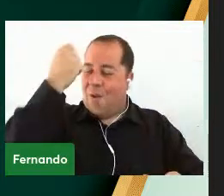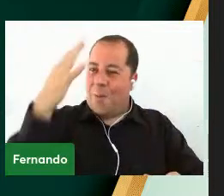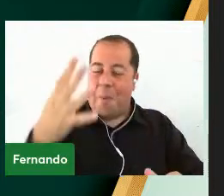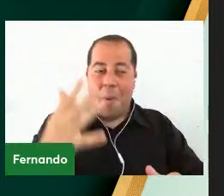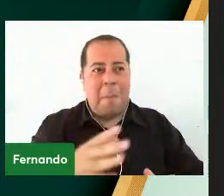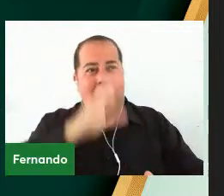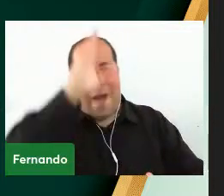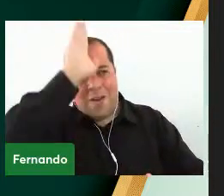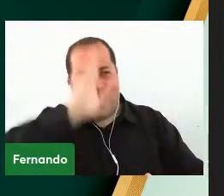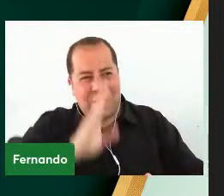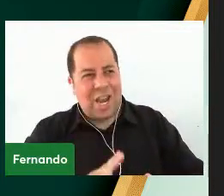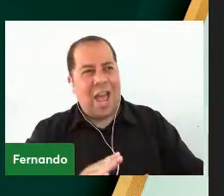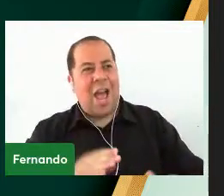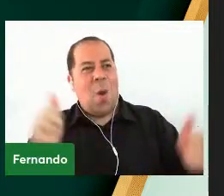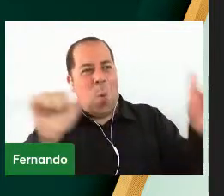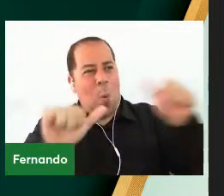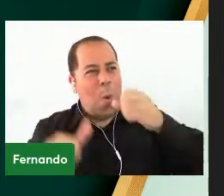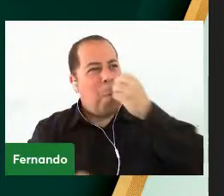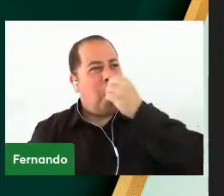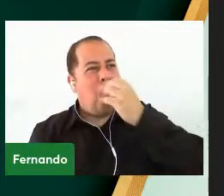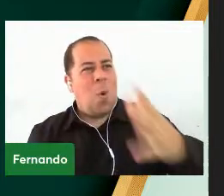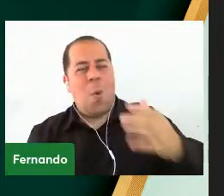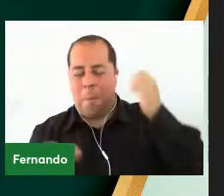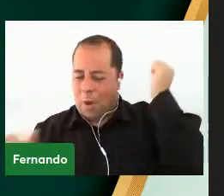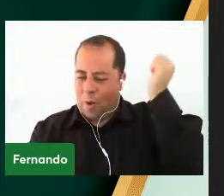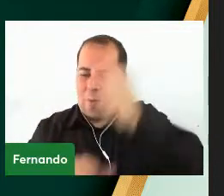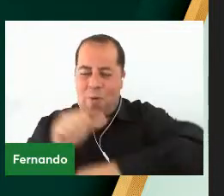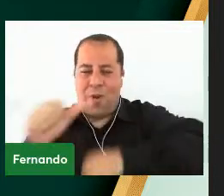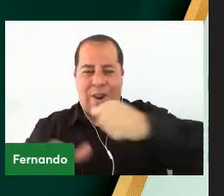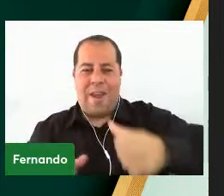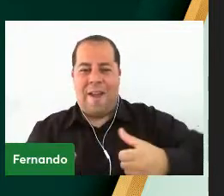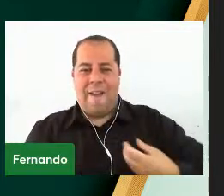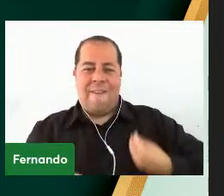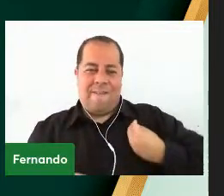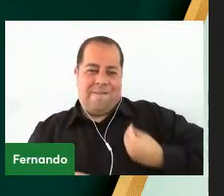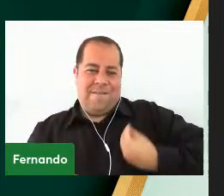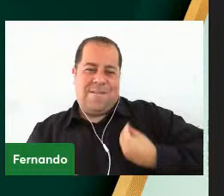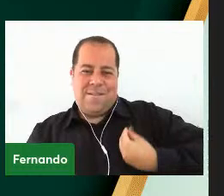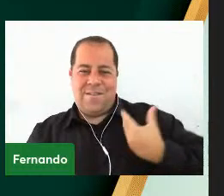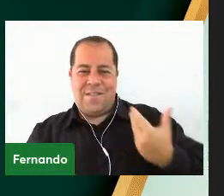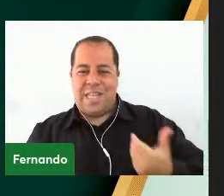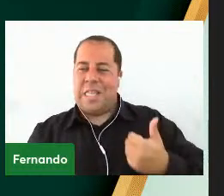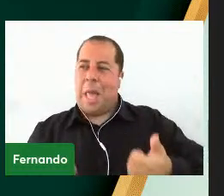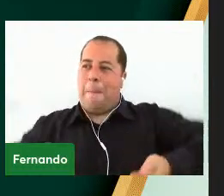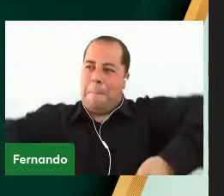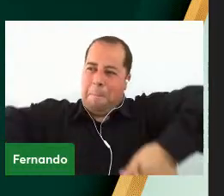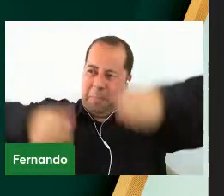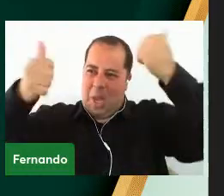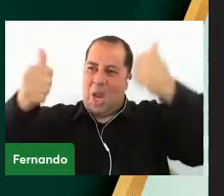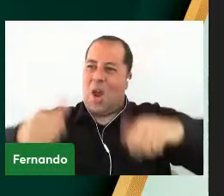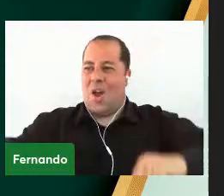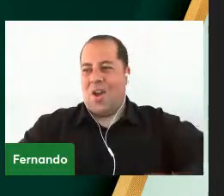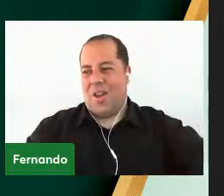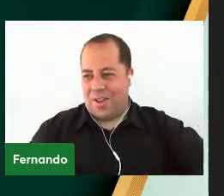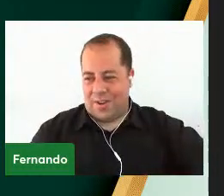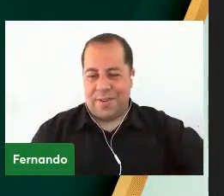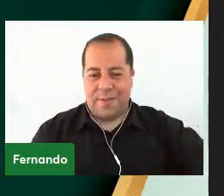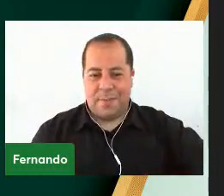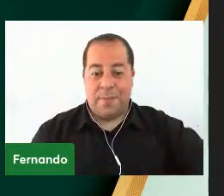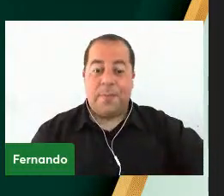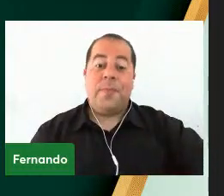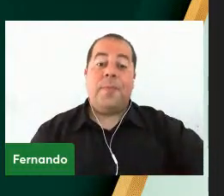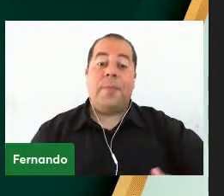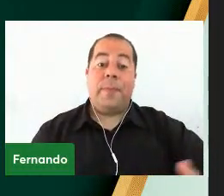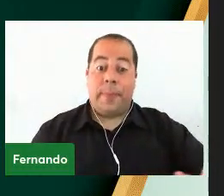de qualidade, podem mudar para melhor o rumo de suas vidas e o futuro de suas famílias. Gostaria